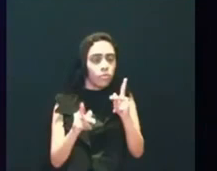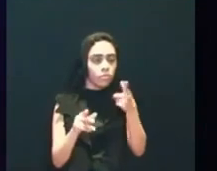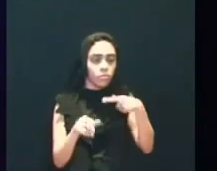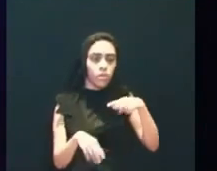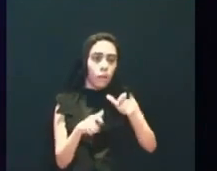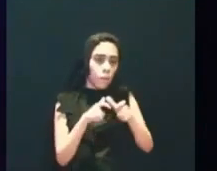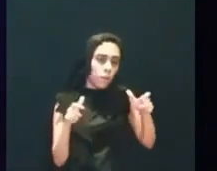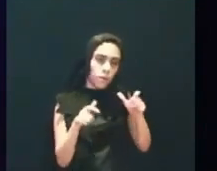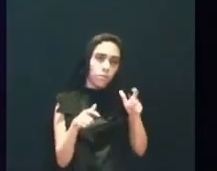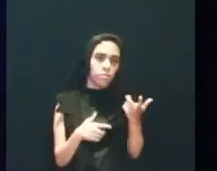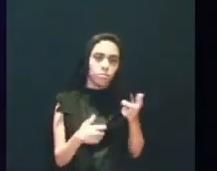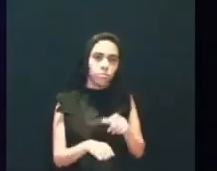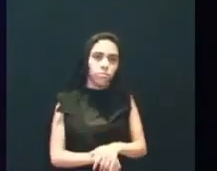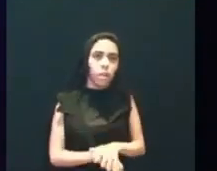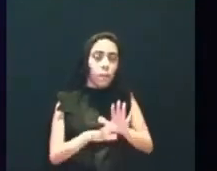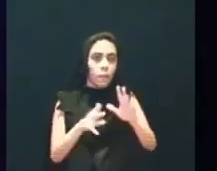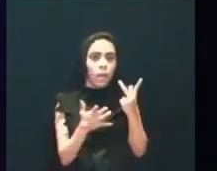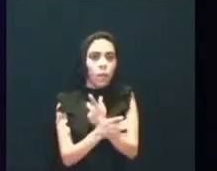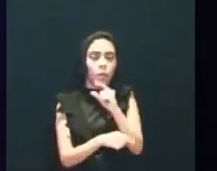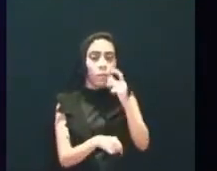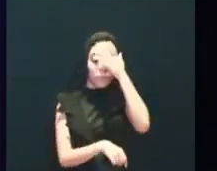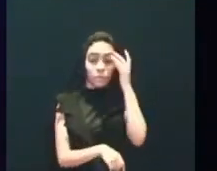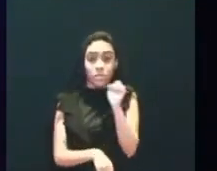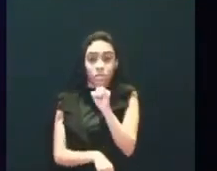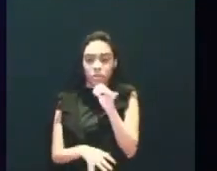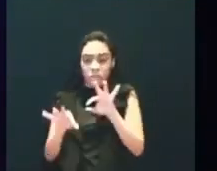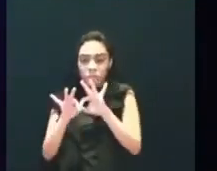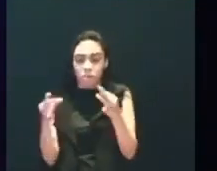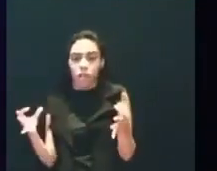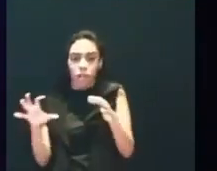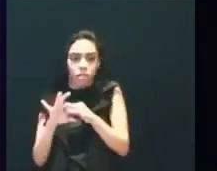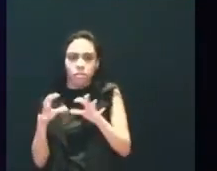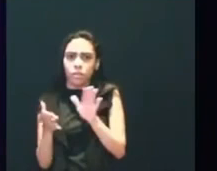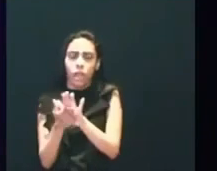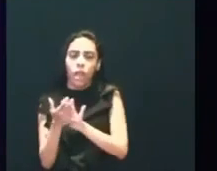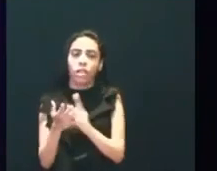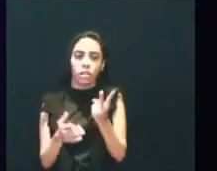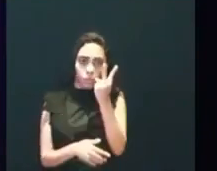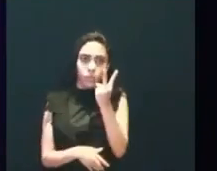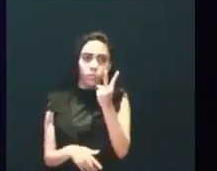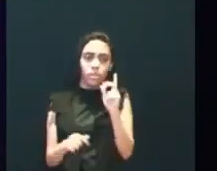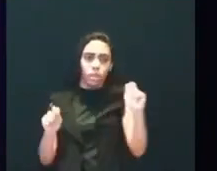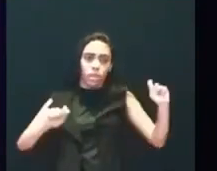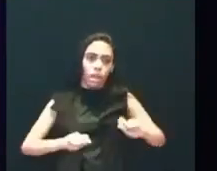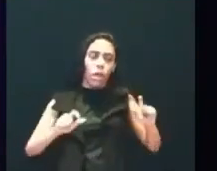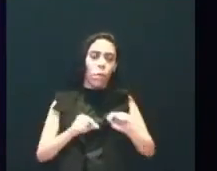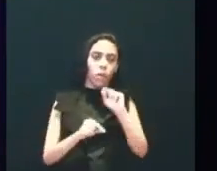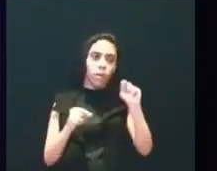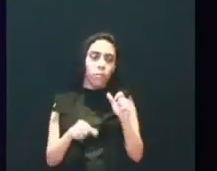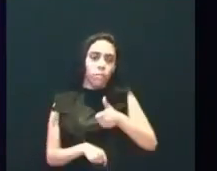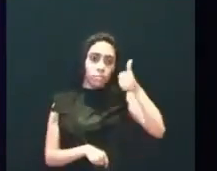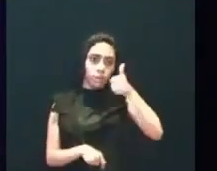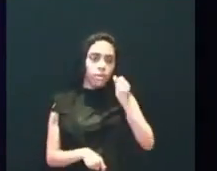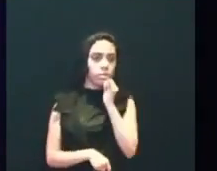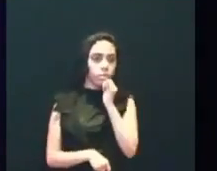das vezes, não. Agora, no doador aparentado, eu levantei essas duas possibilidades para você.